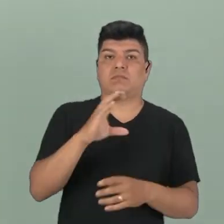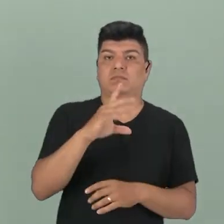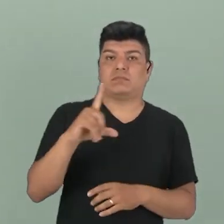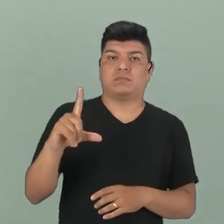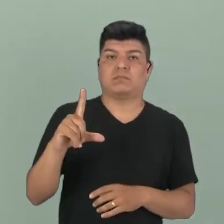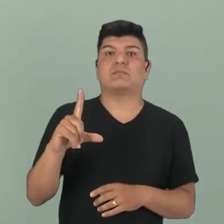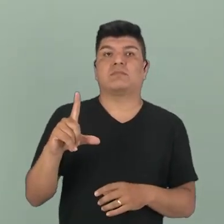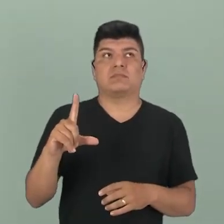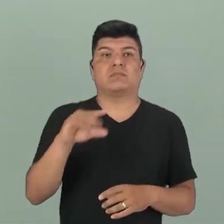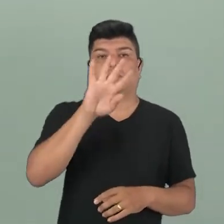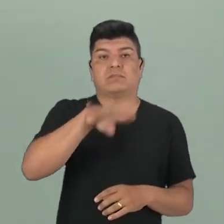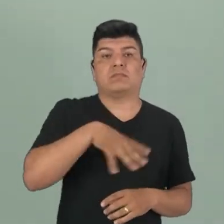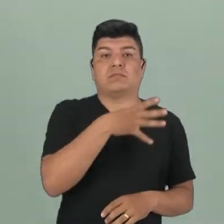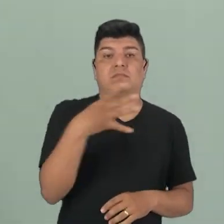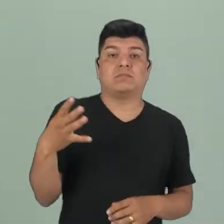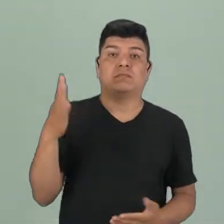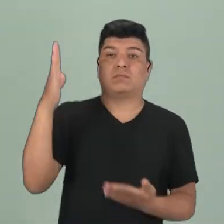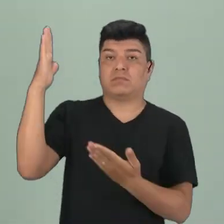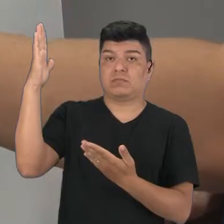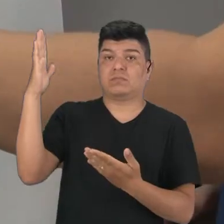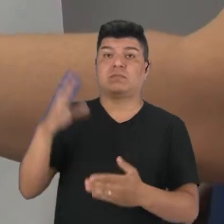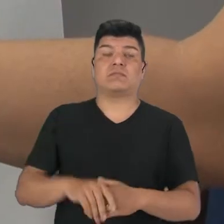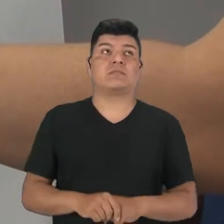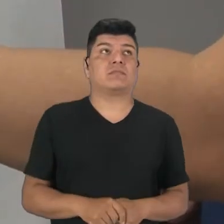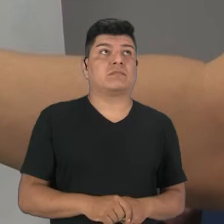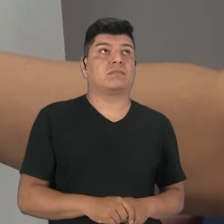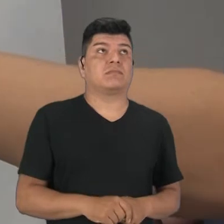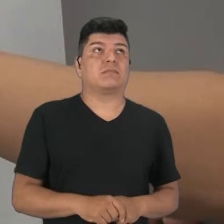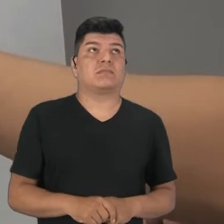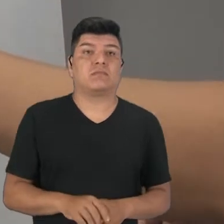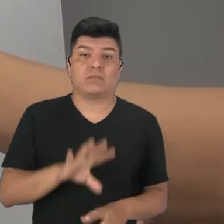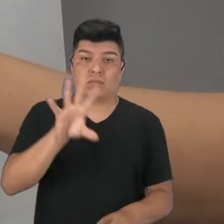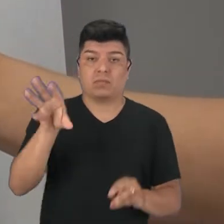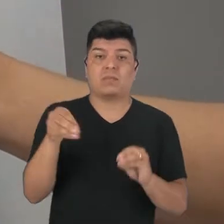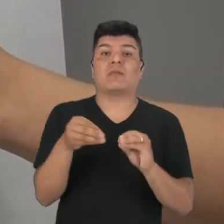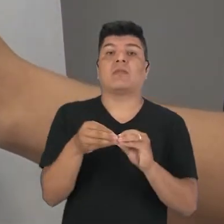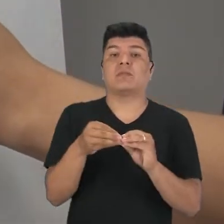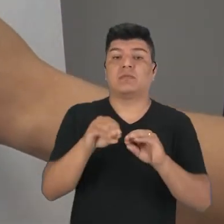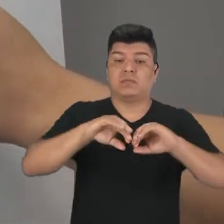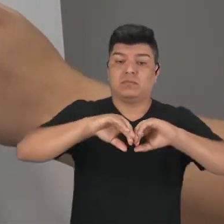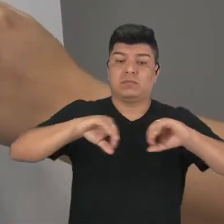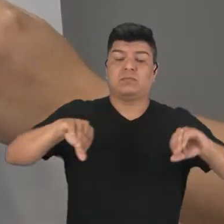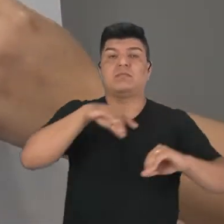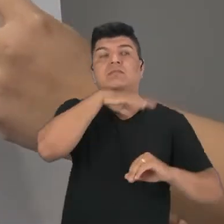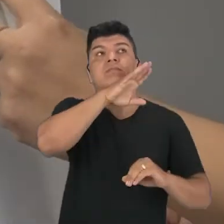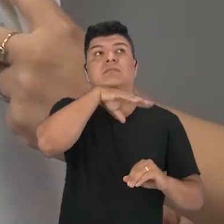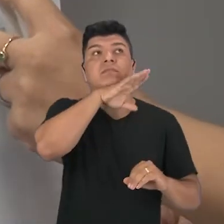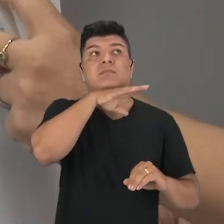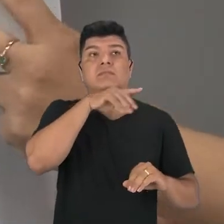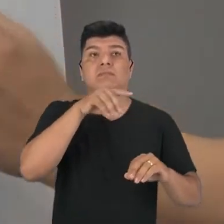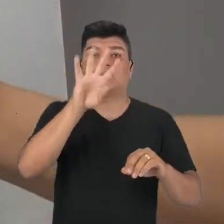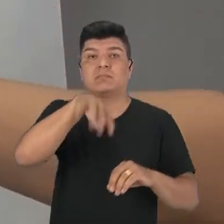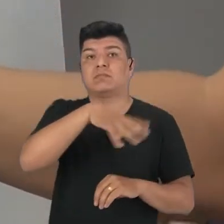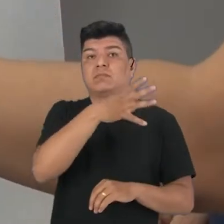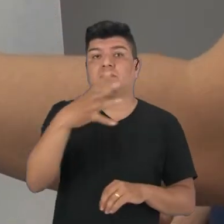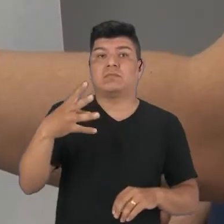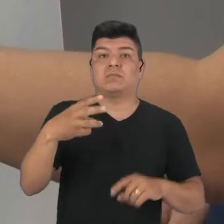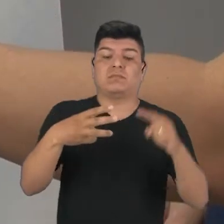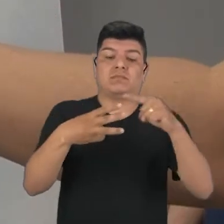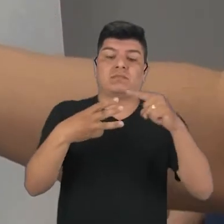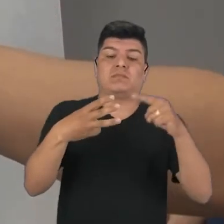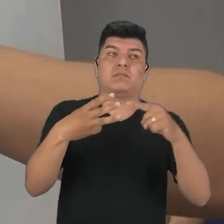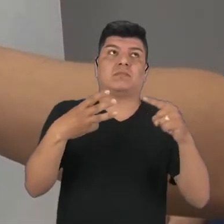fazer a classificação da tabela da seguinte Fórmula 1 e complete a tabela separando os animais do quadro em três colunas